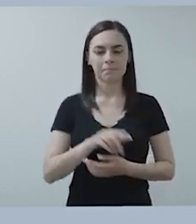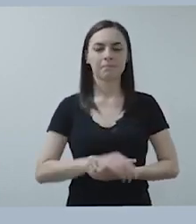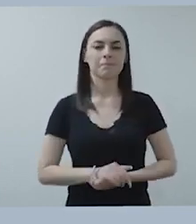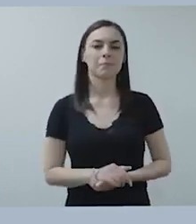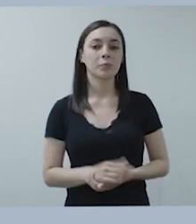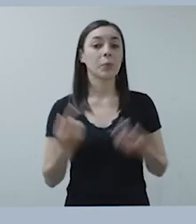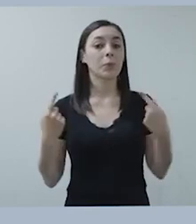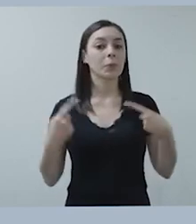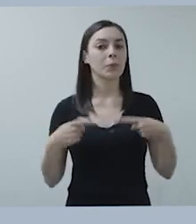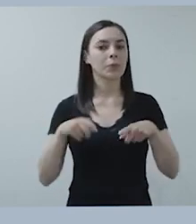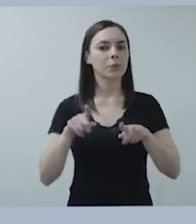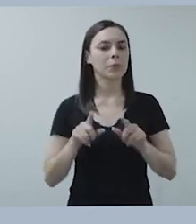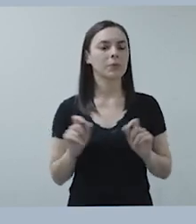o desafio é: